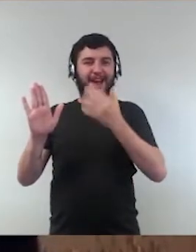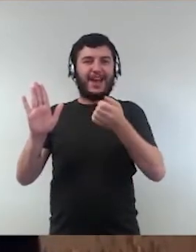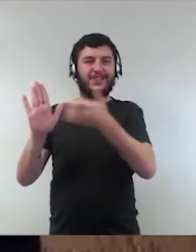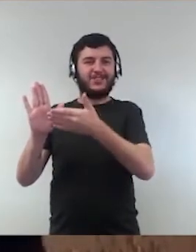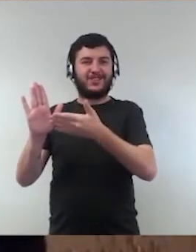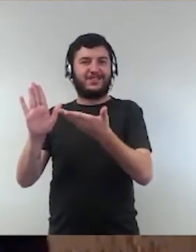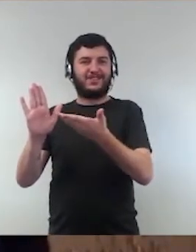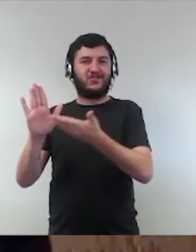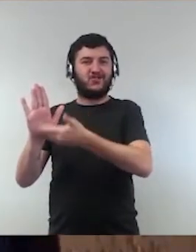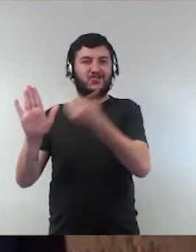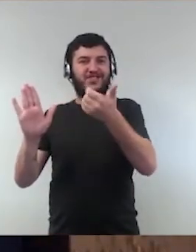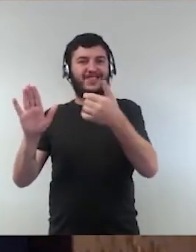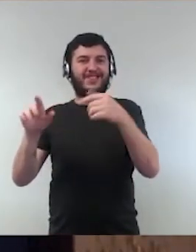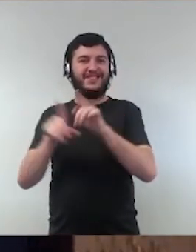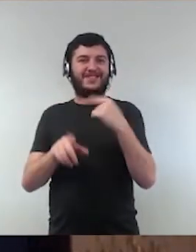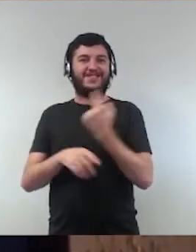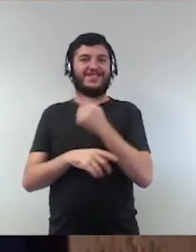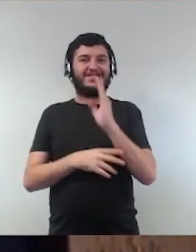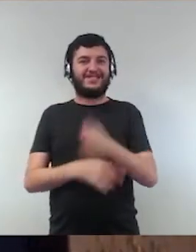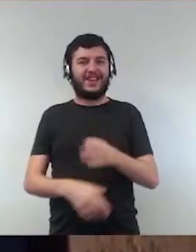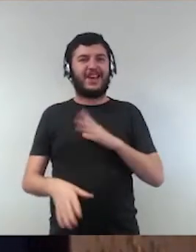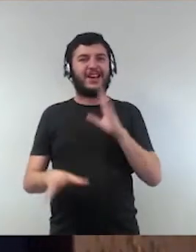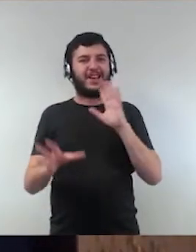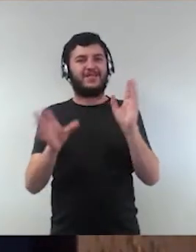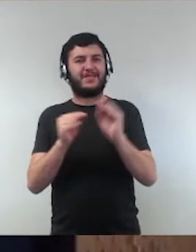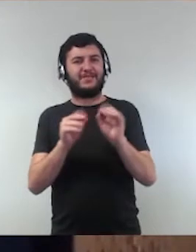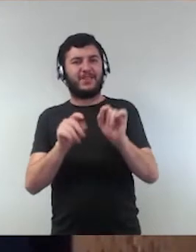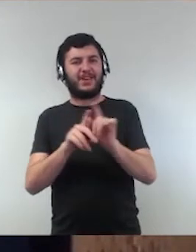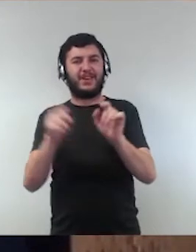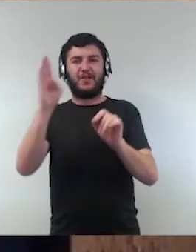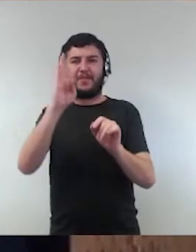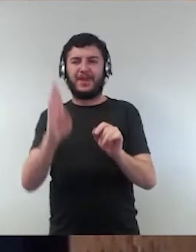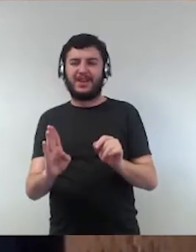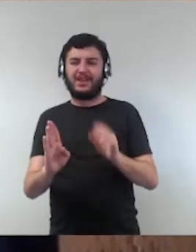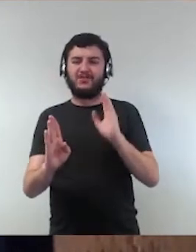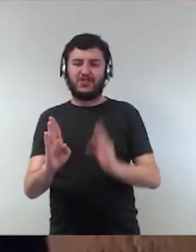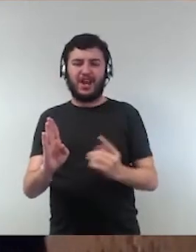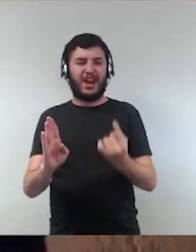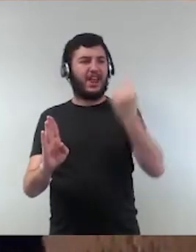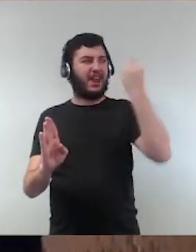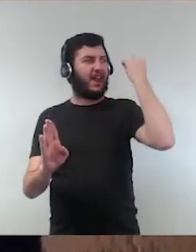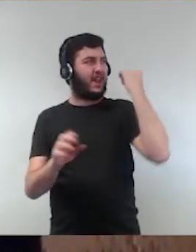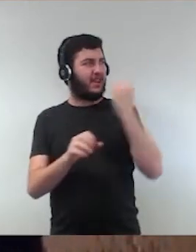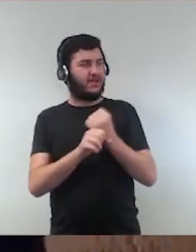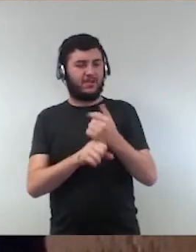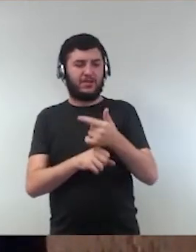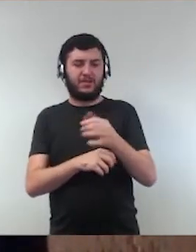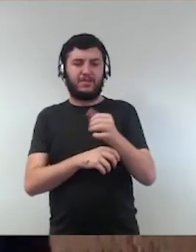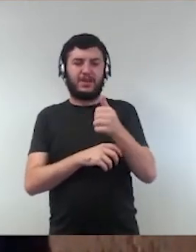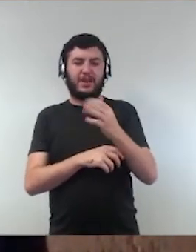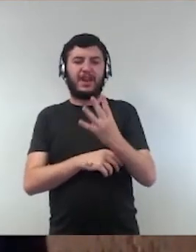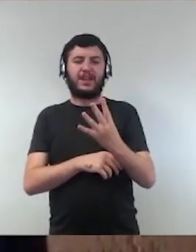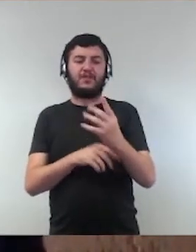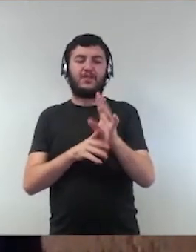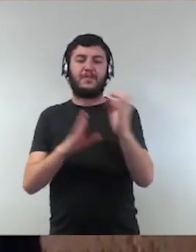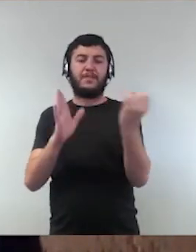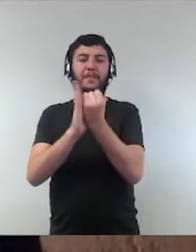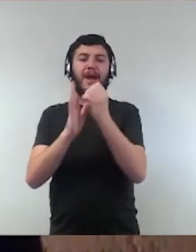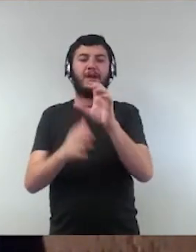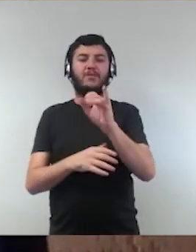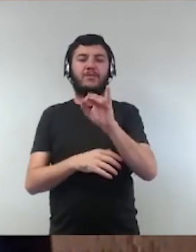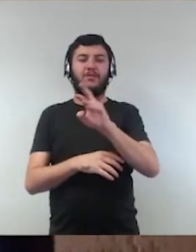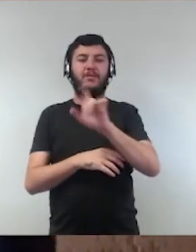depois, um eco dessa onda no Brasil, quando, em 2014, o Marco Civil, no seu artigo 3º, estabeleceu